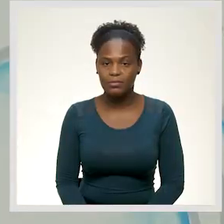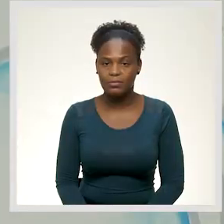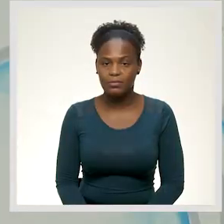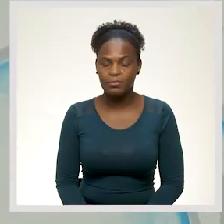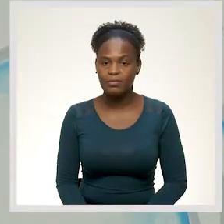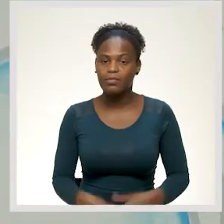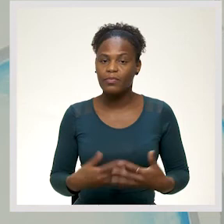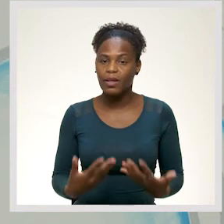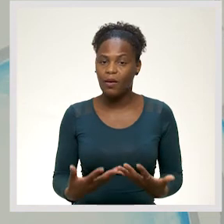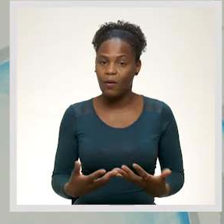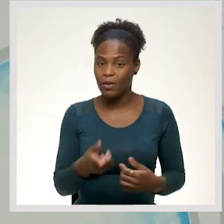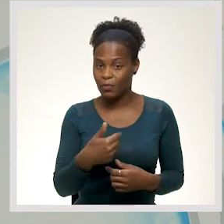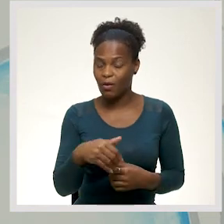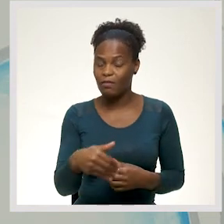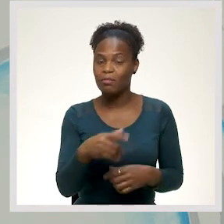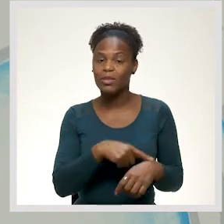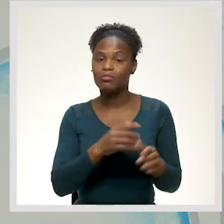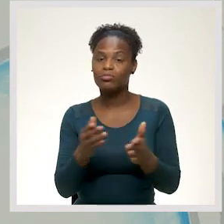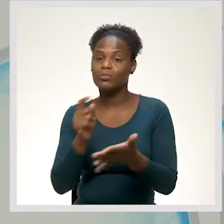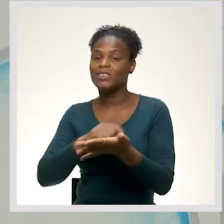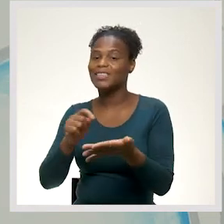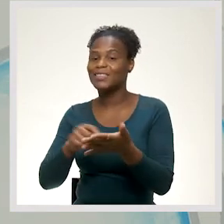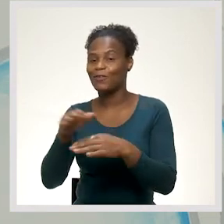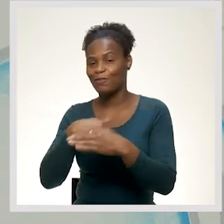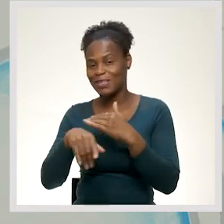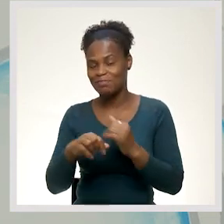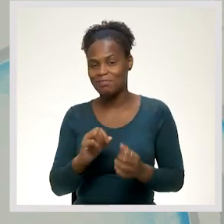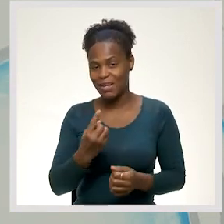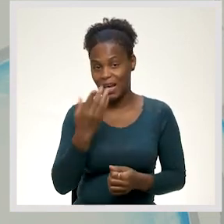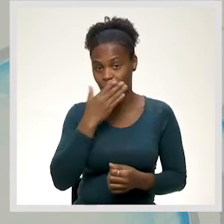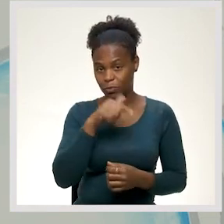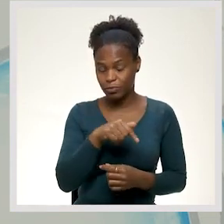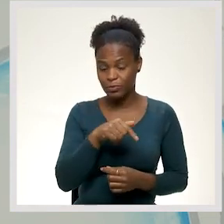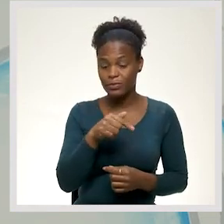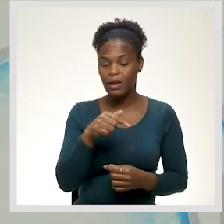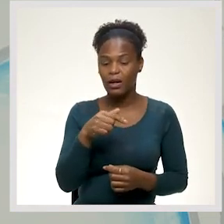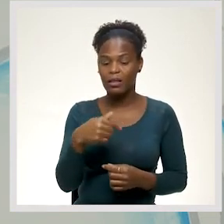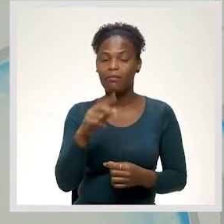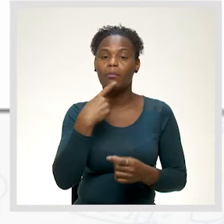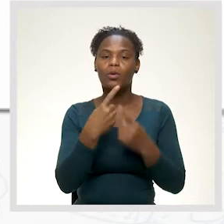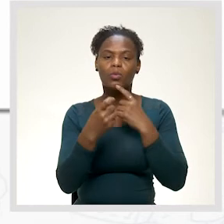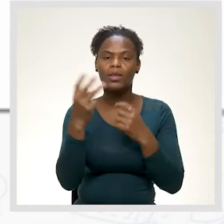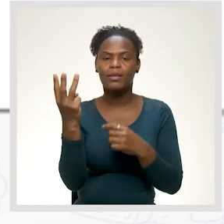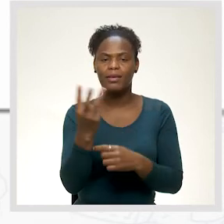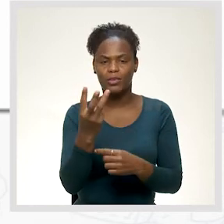E agora vamos passar ao momento de exercício. Para hoje, trouxe aqui 3 questões.